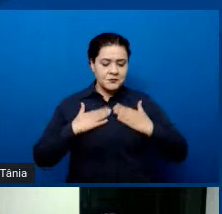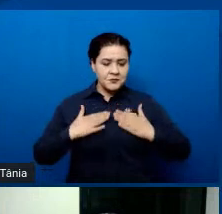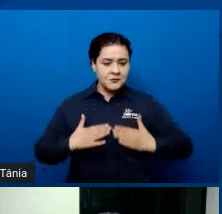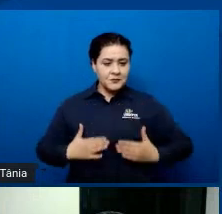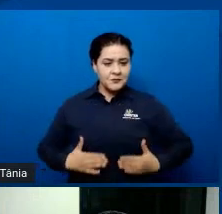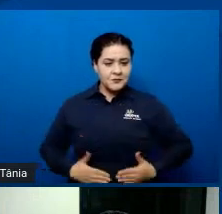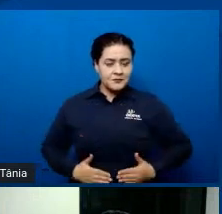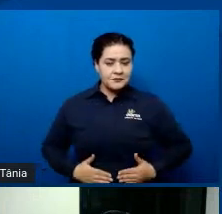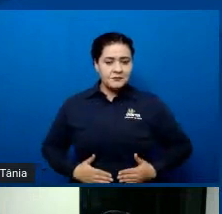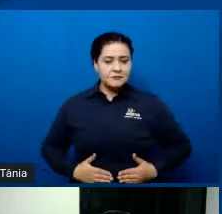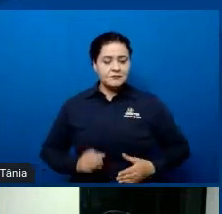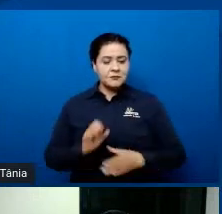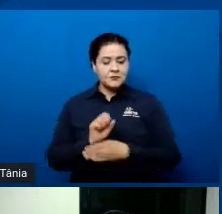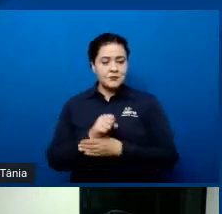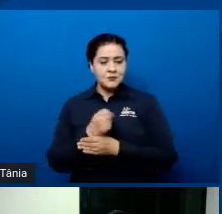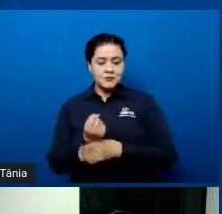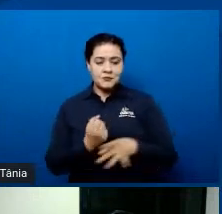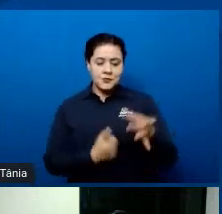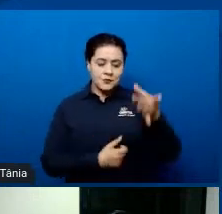né?